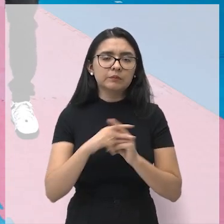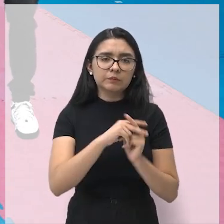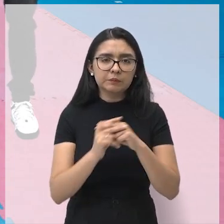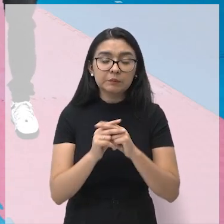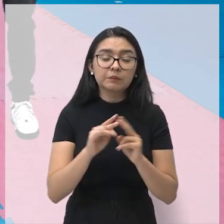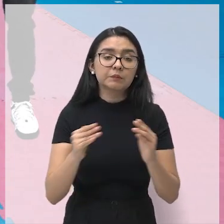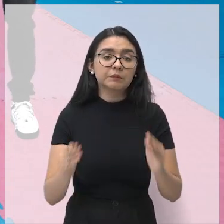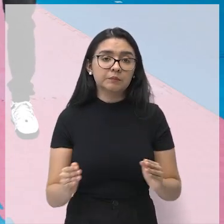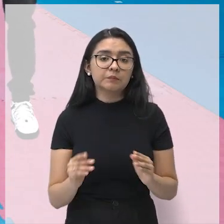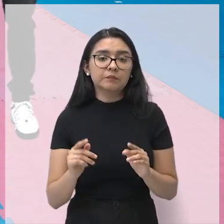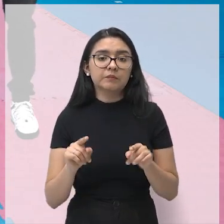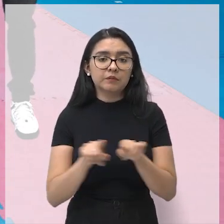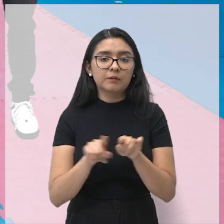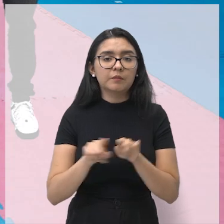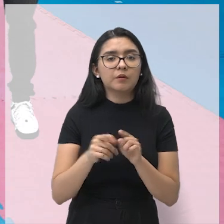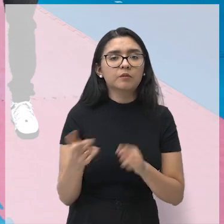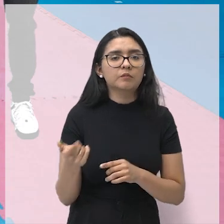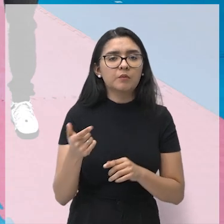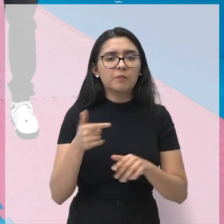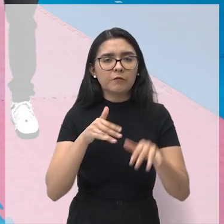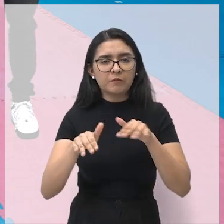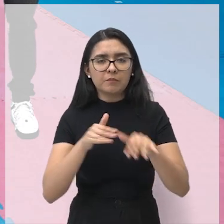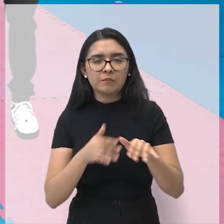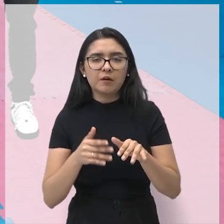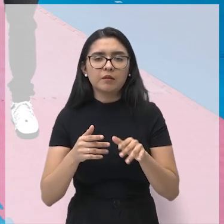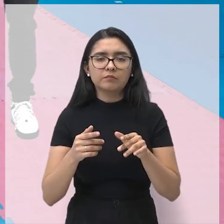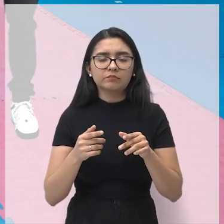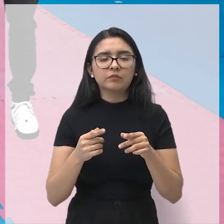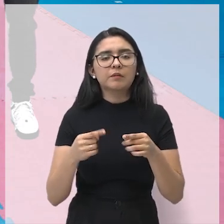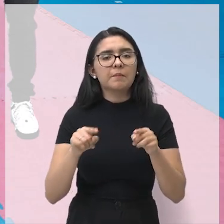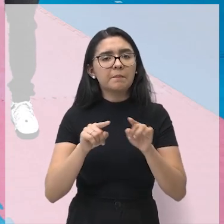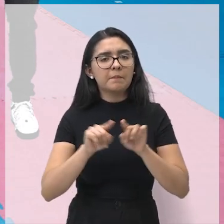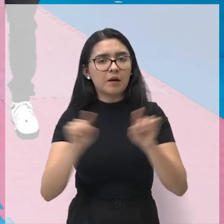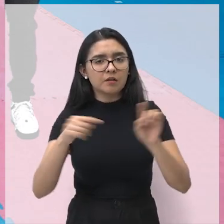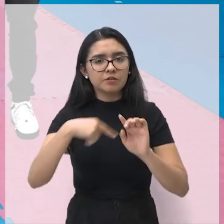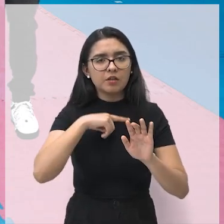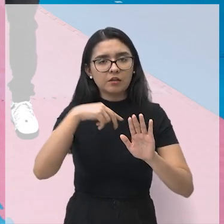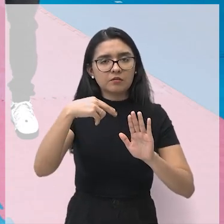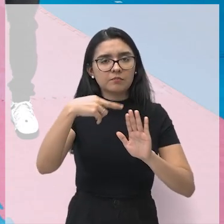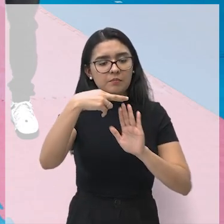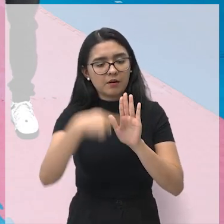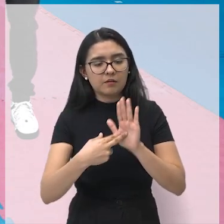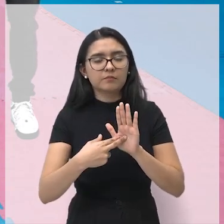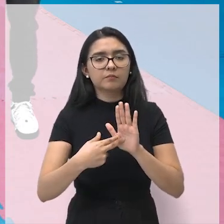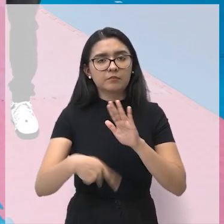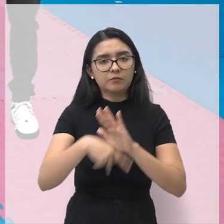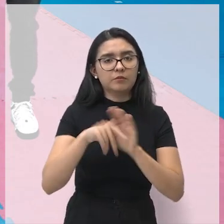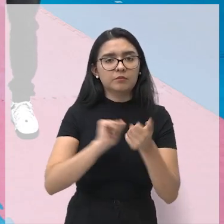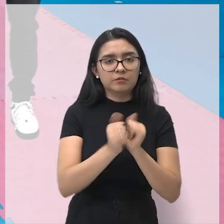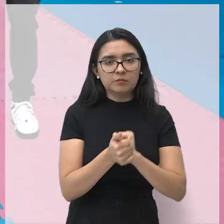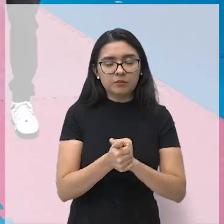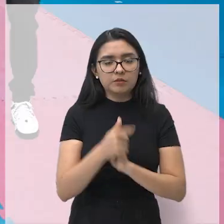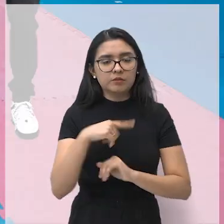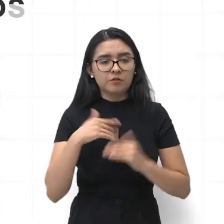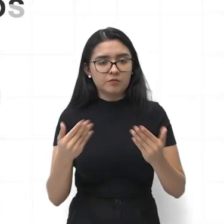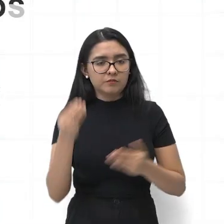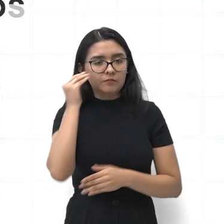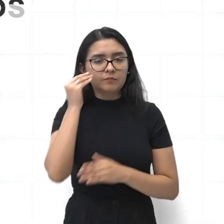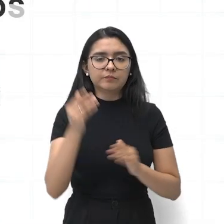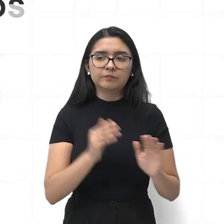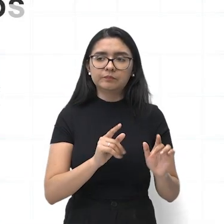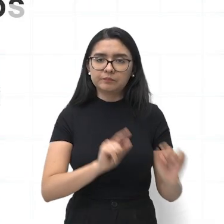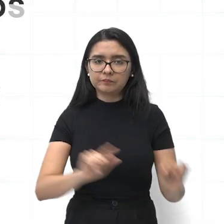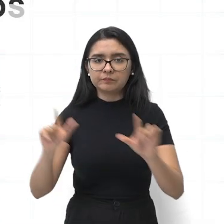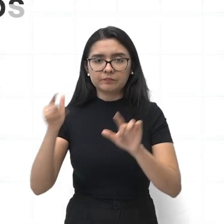tudo mais, e tentando aplicar ali um golpe no outro, tem toda uma regulamentação dentro do esporte, que a gente conhece na cartela